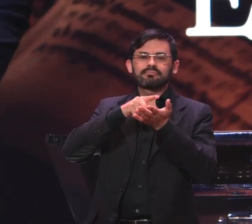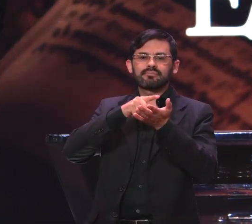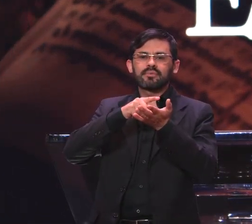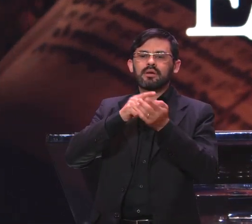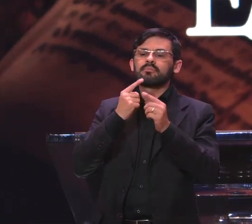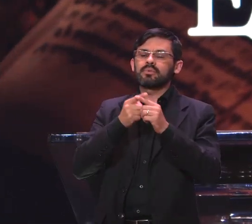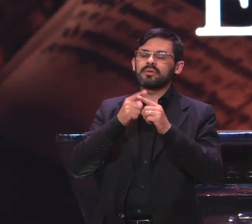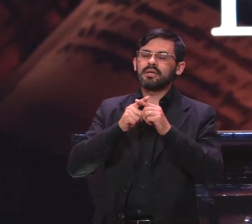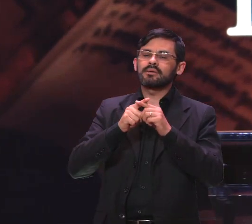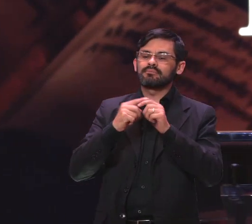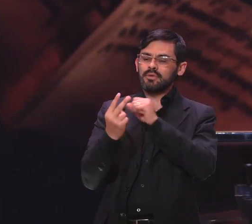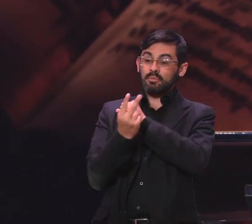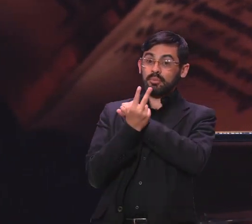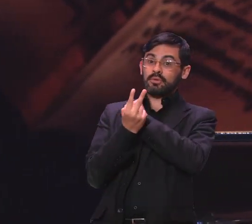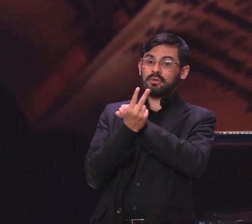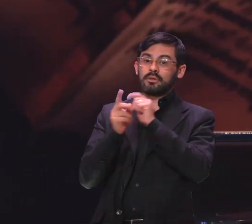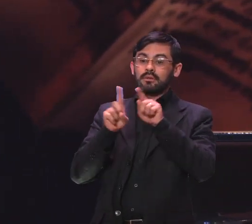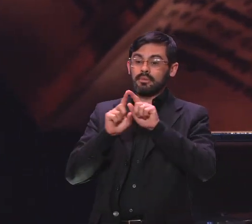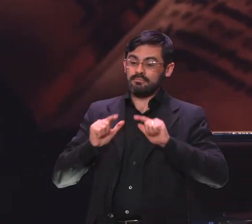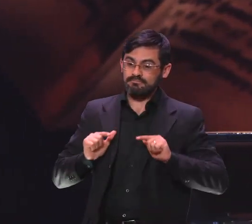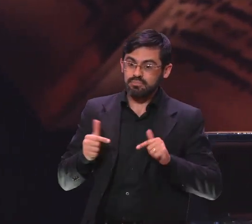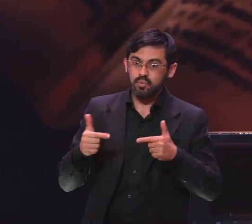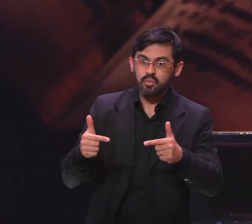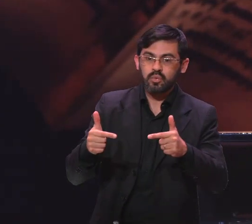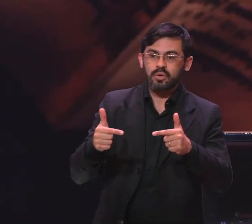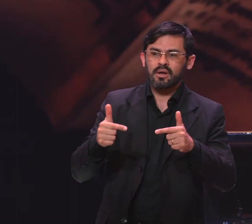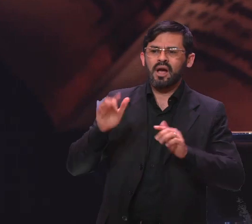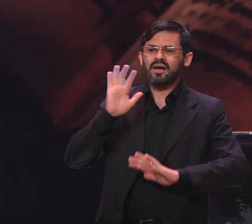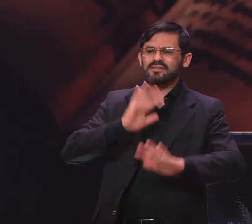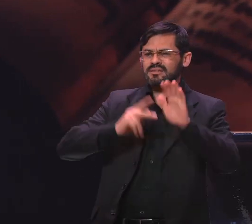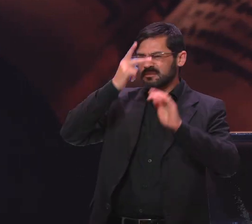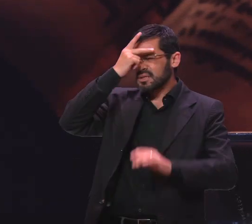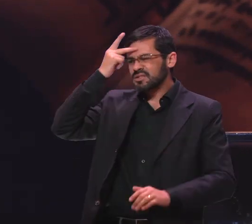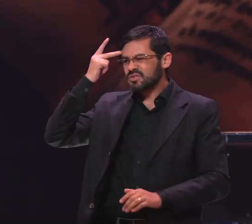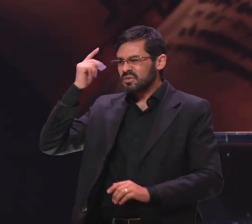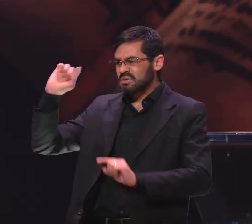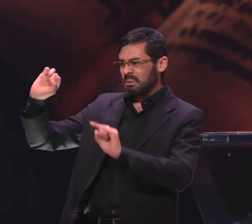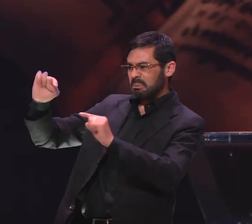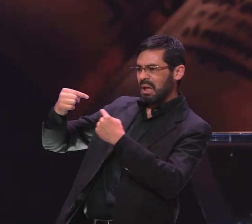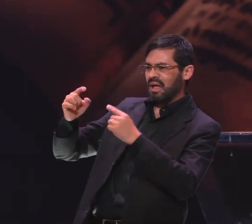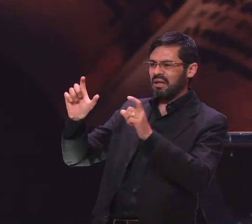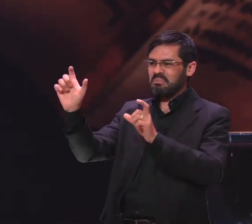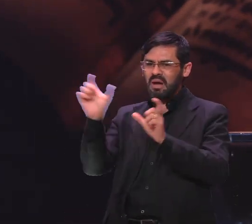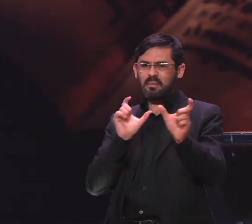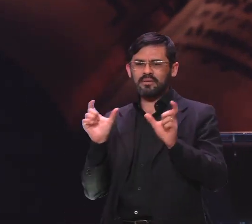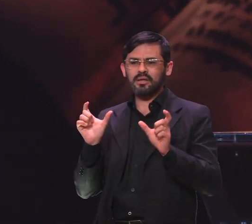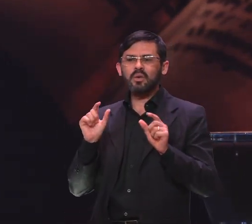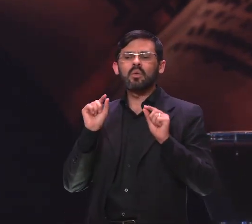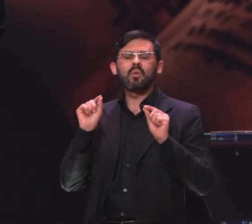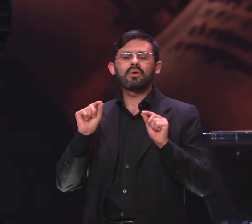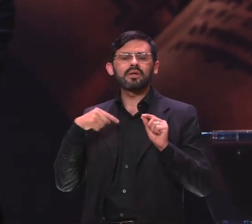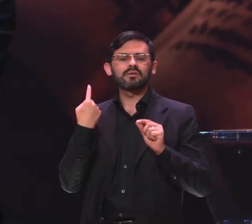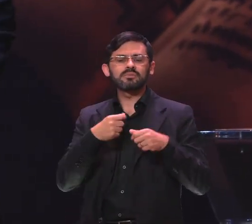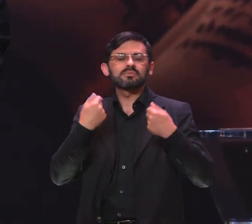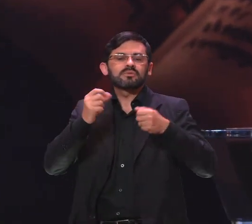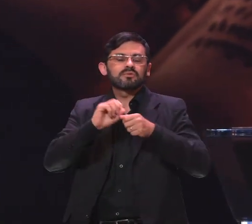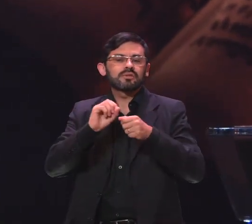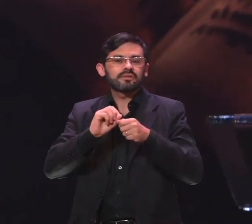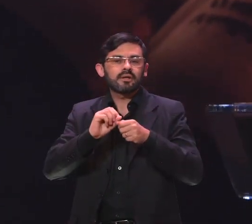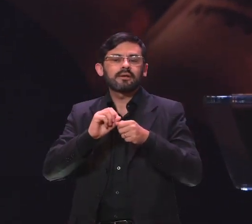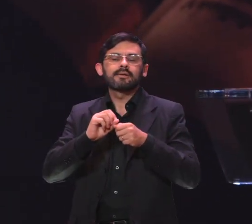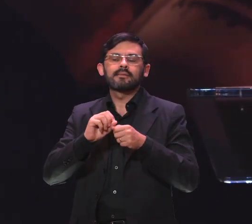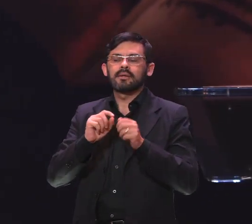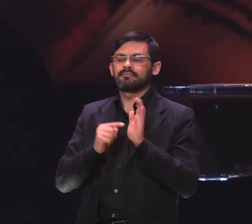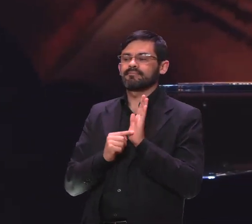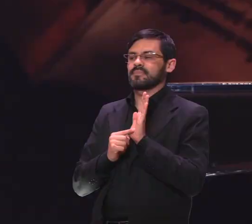Ela é uma arma poderosa de ataque. As pessoas estão te ferindo, te machucando. Qual é o critério de Deus? A